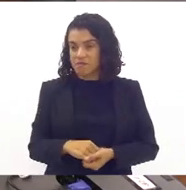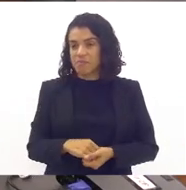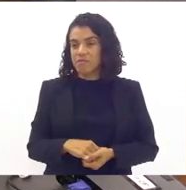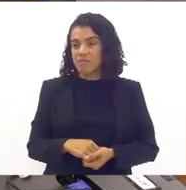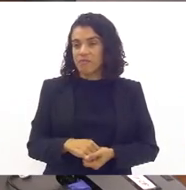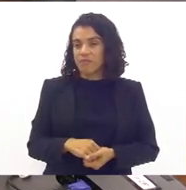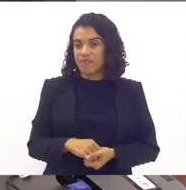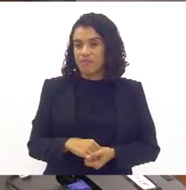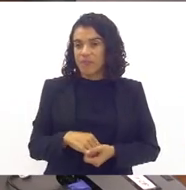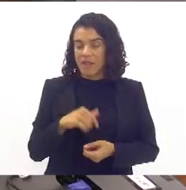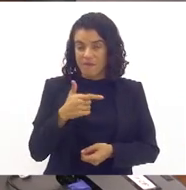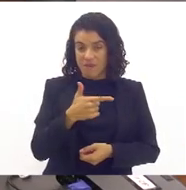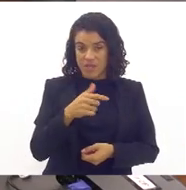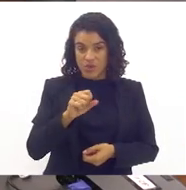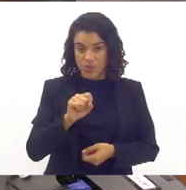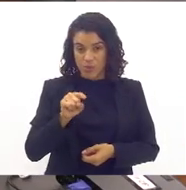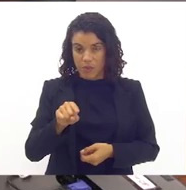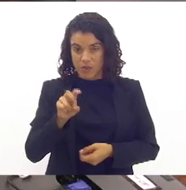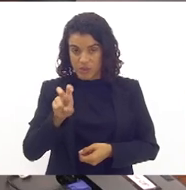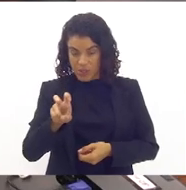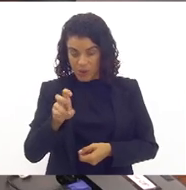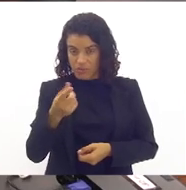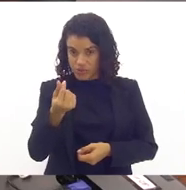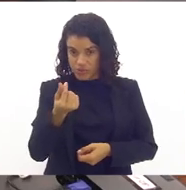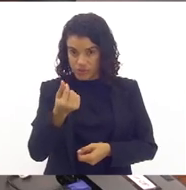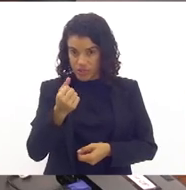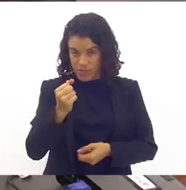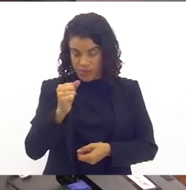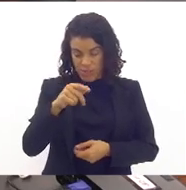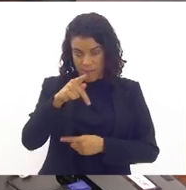Total está. Esse 28.5 está o Caixa do Rio Previdência também.